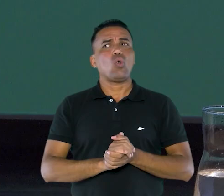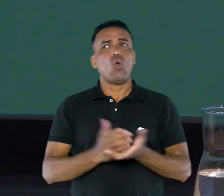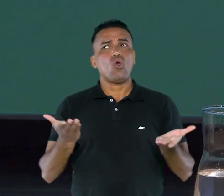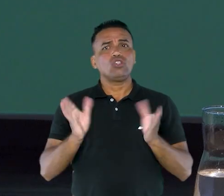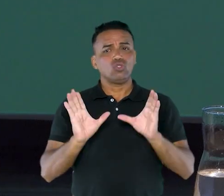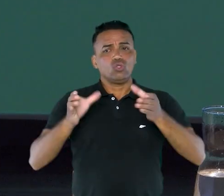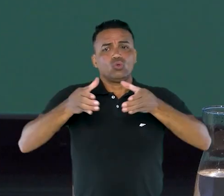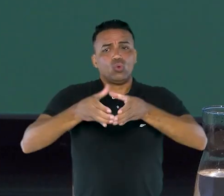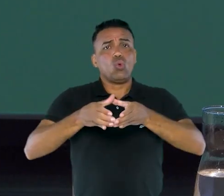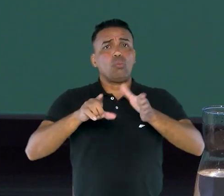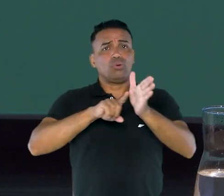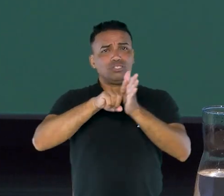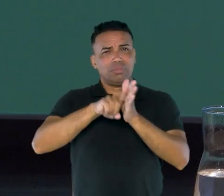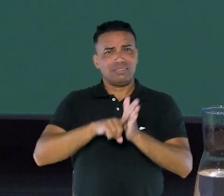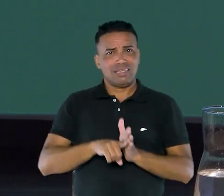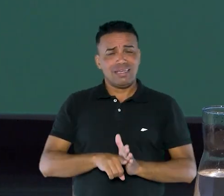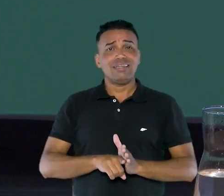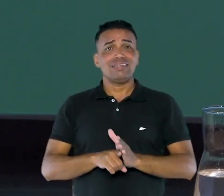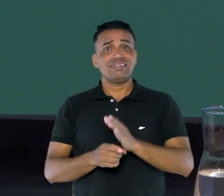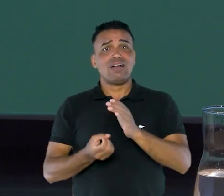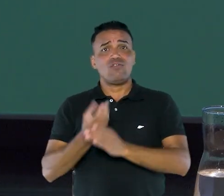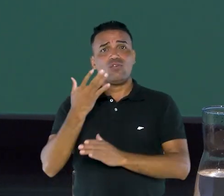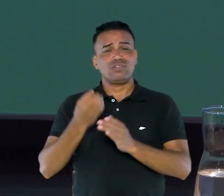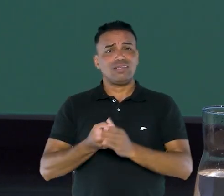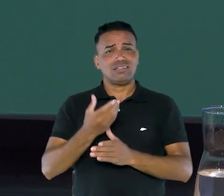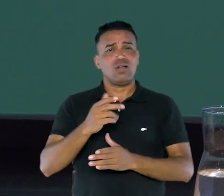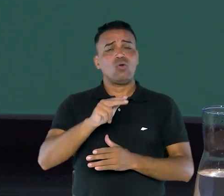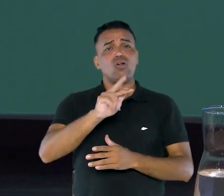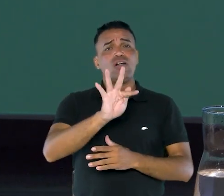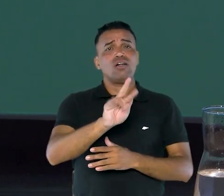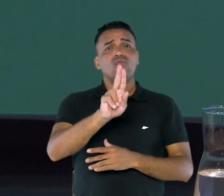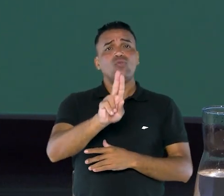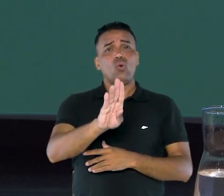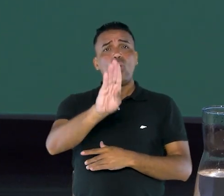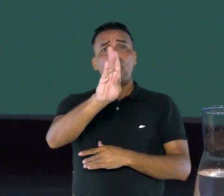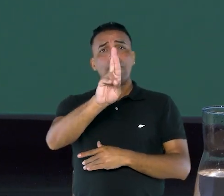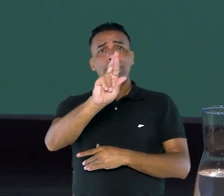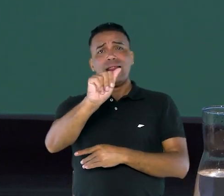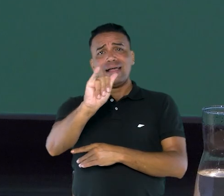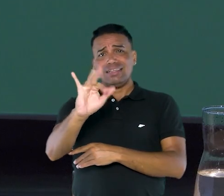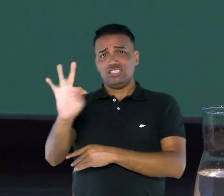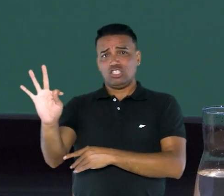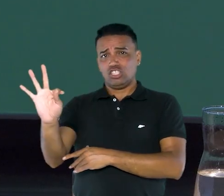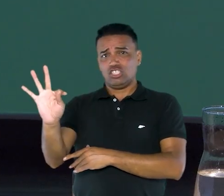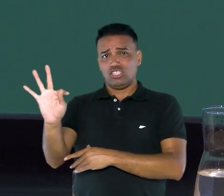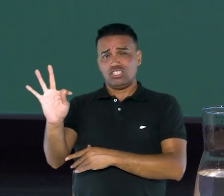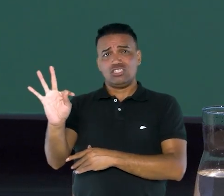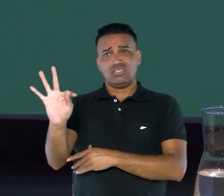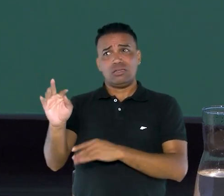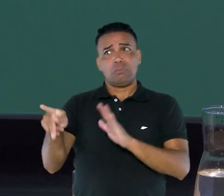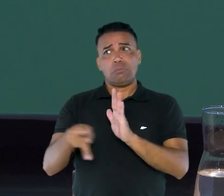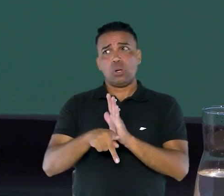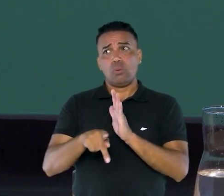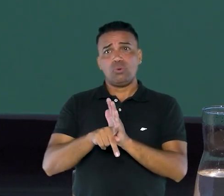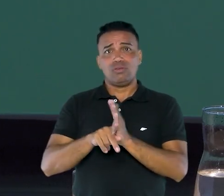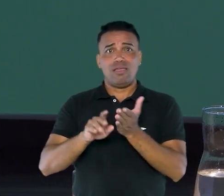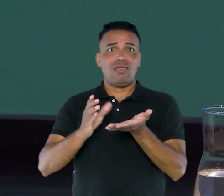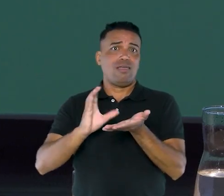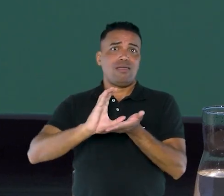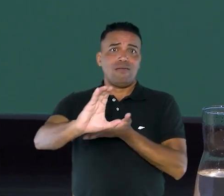de pesquisa, de uma fundação, que é a Fulbright, que é uma grande fundação com